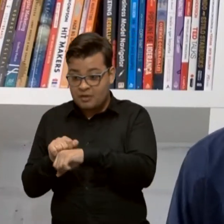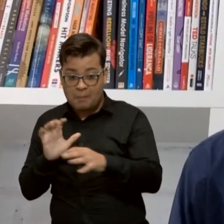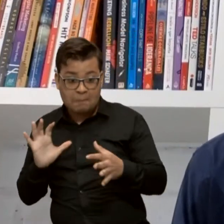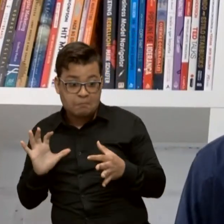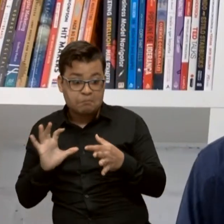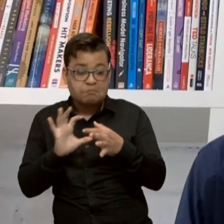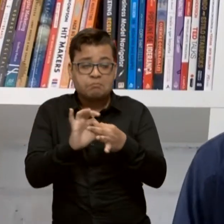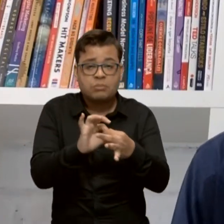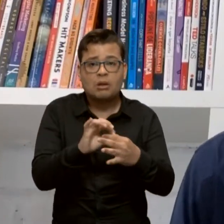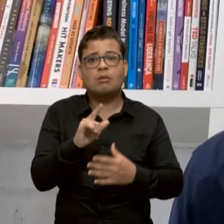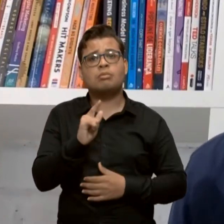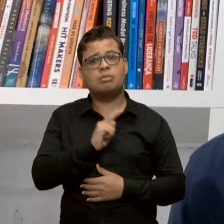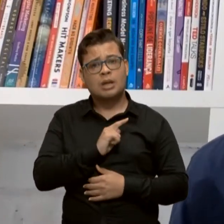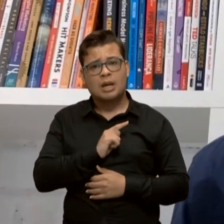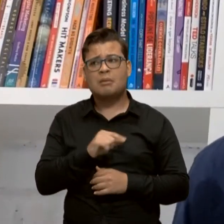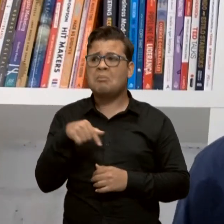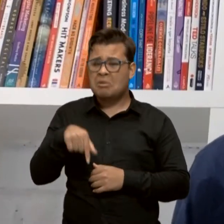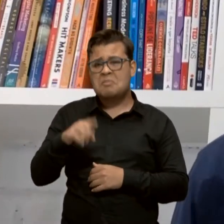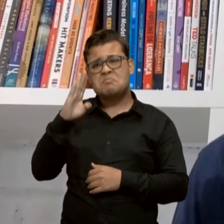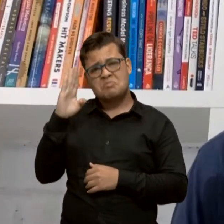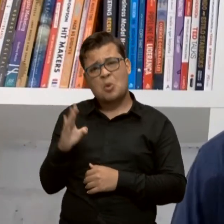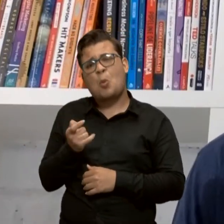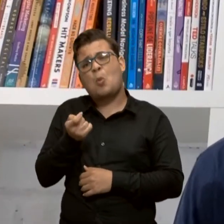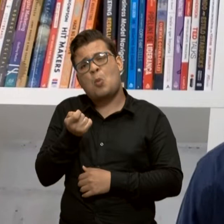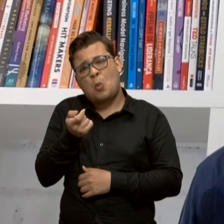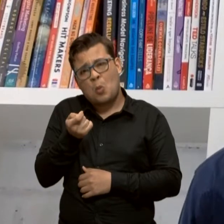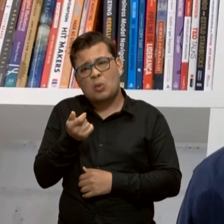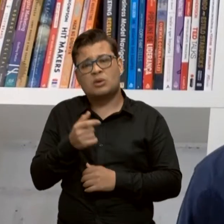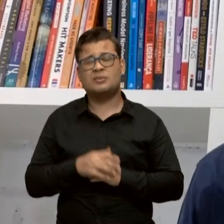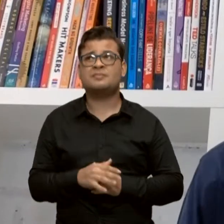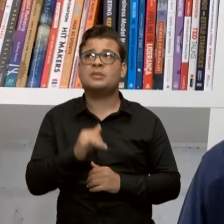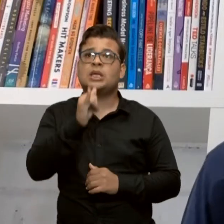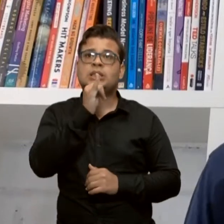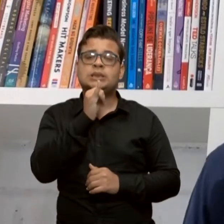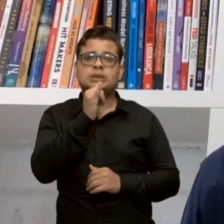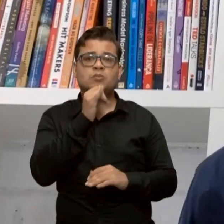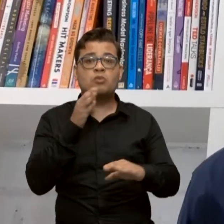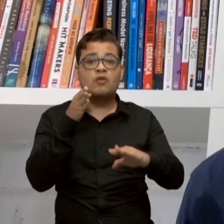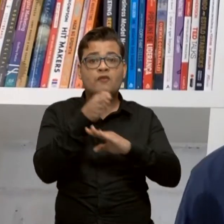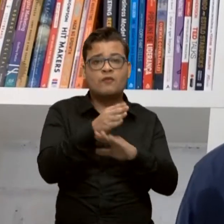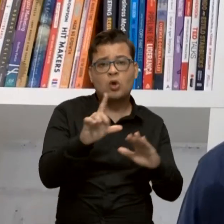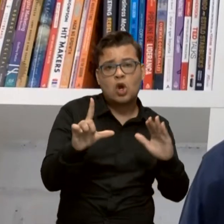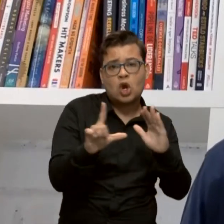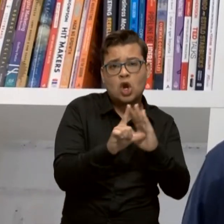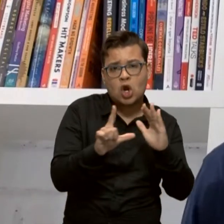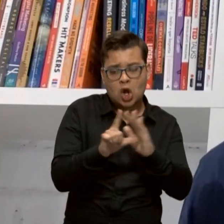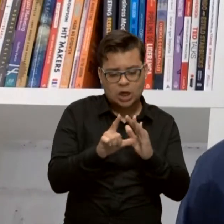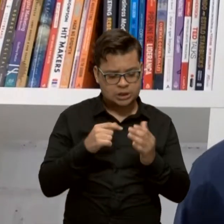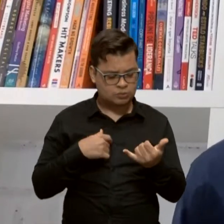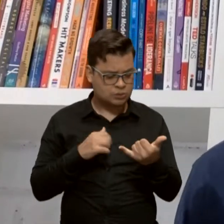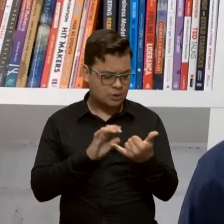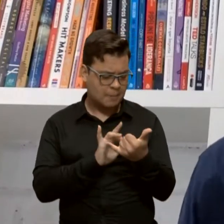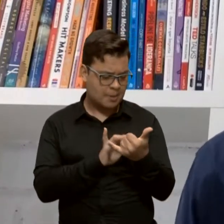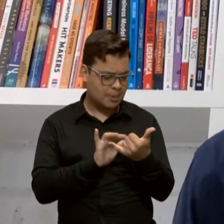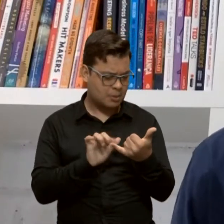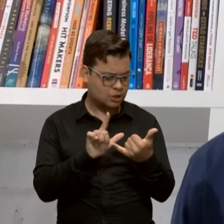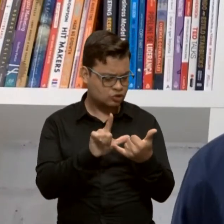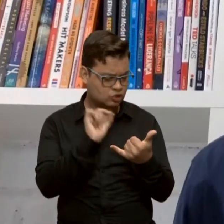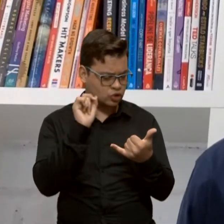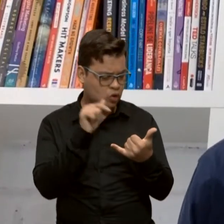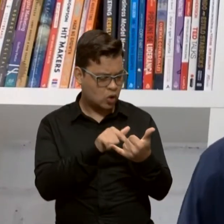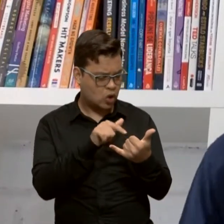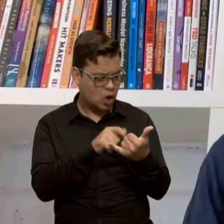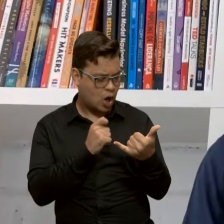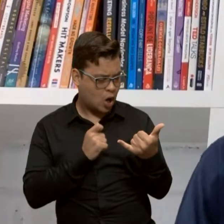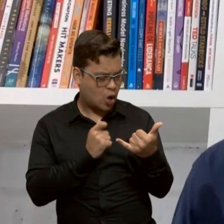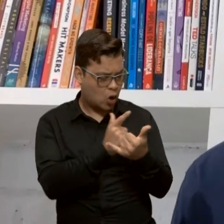Claro, aqui no Brasil já tem, mas por exemplo, chegar numa loja, usar o celular, escolher pelo celular e às vezes fazer a